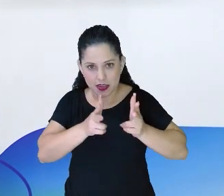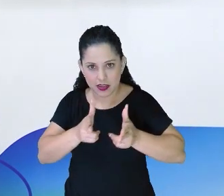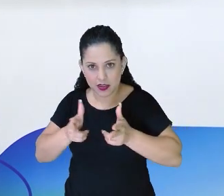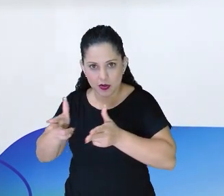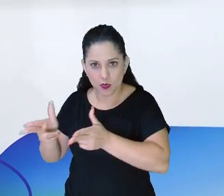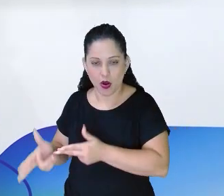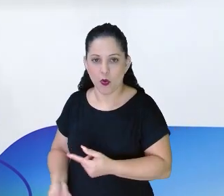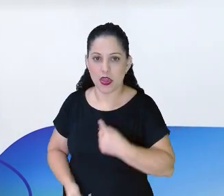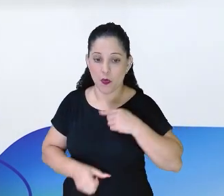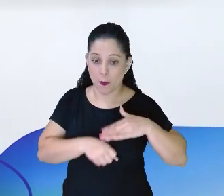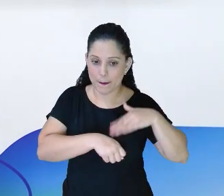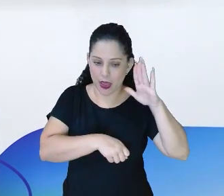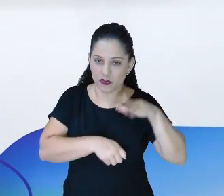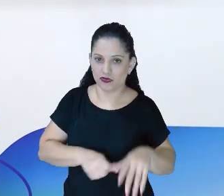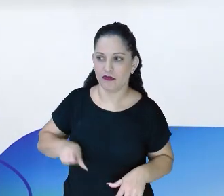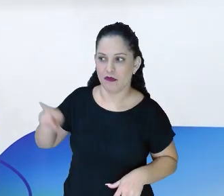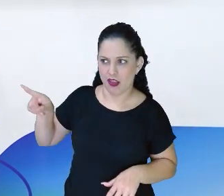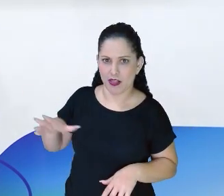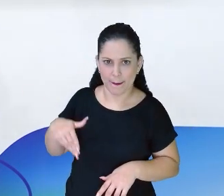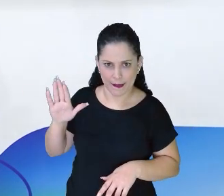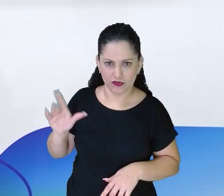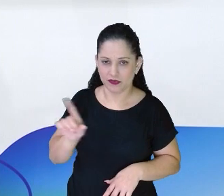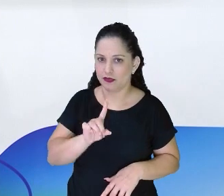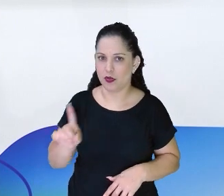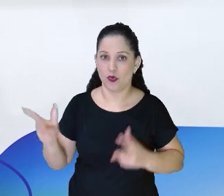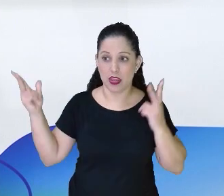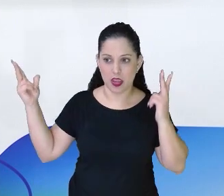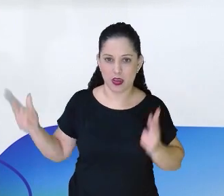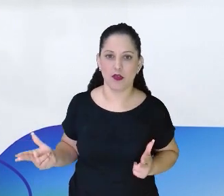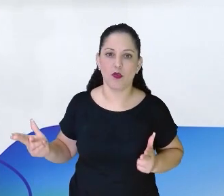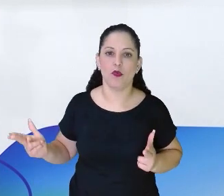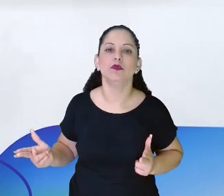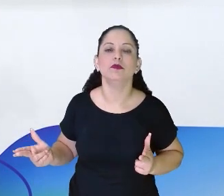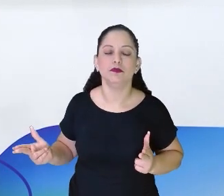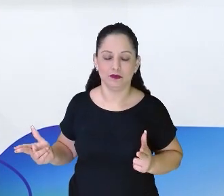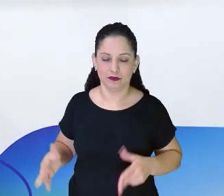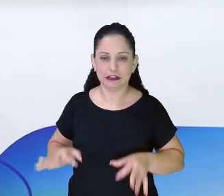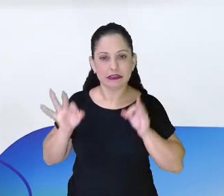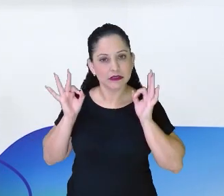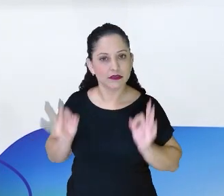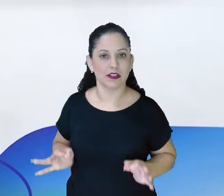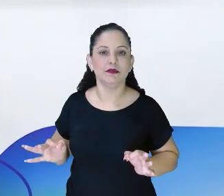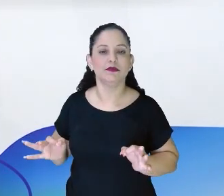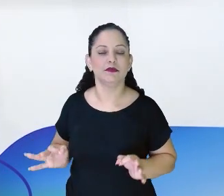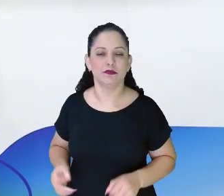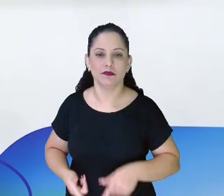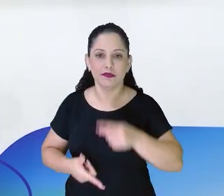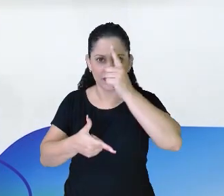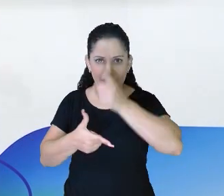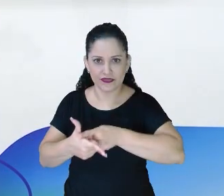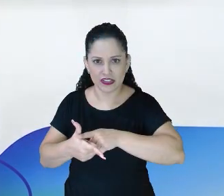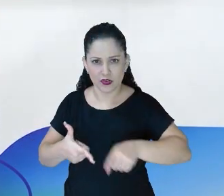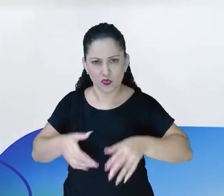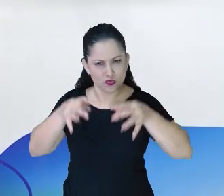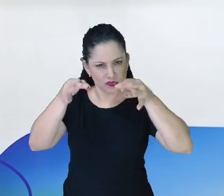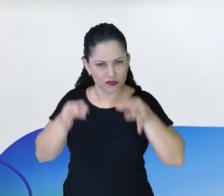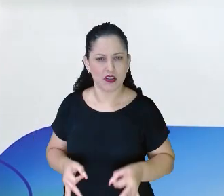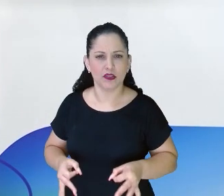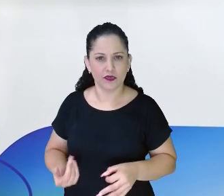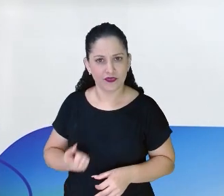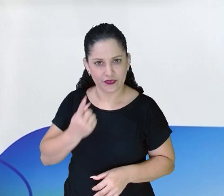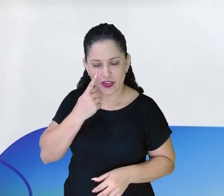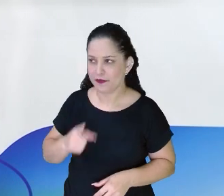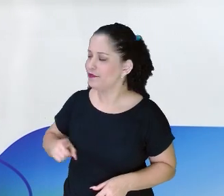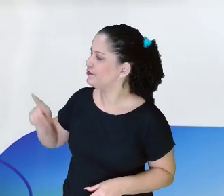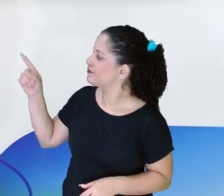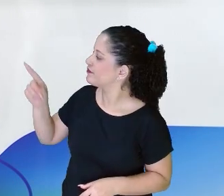tenho lápis a mais, nem ela. Estamos com a quantidade exata. A minha divisão foi exata.